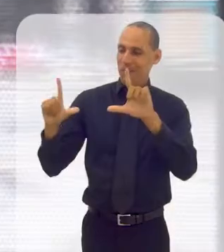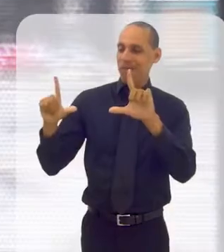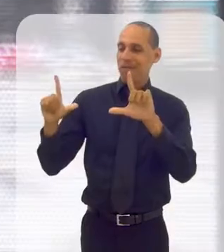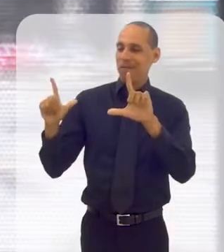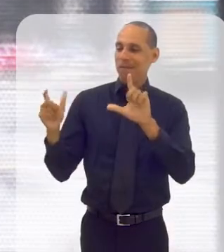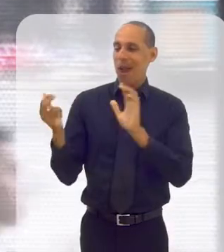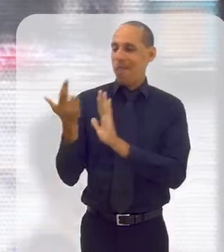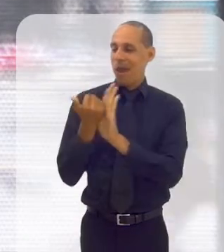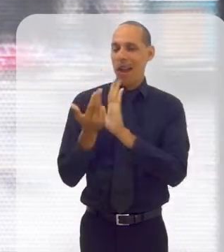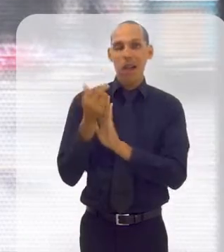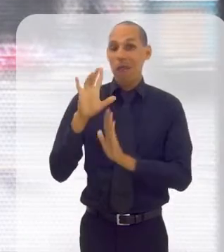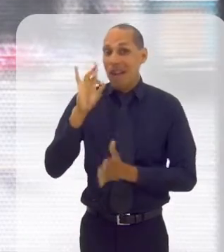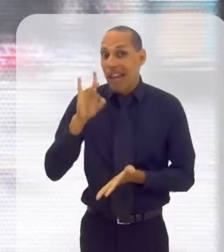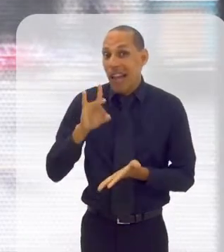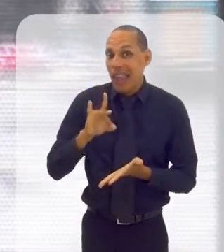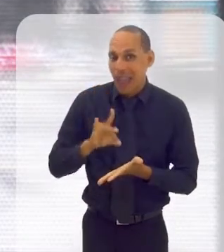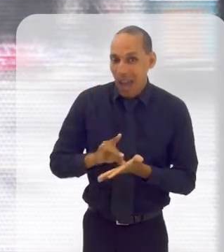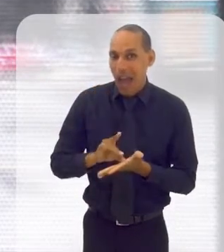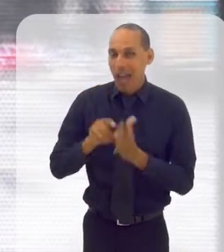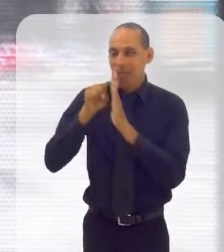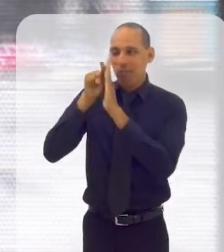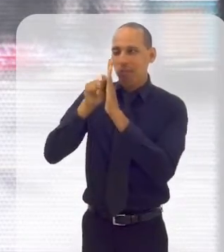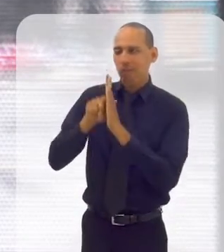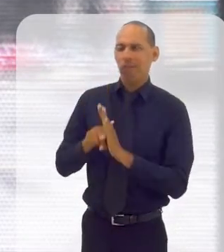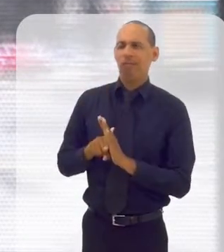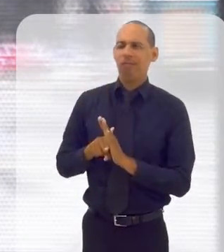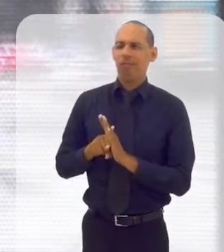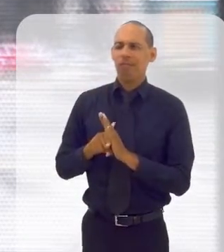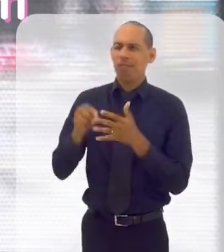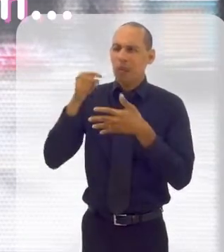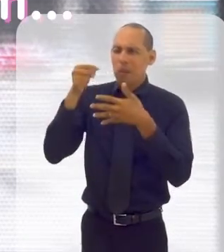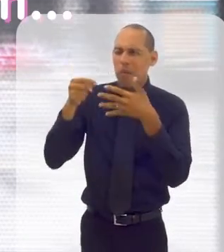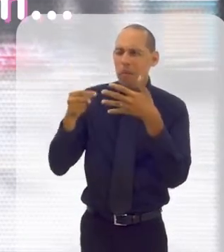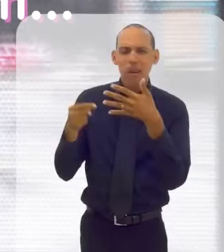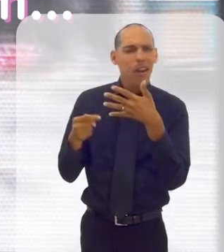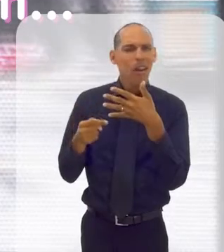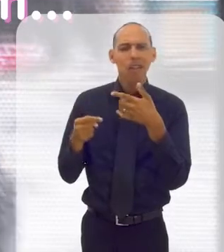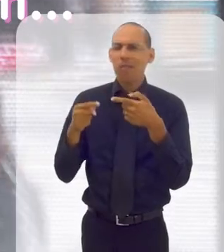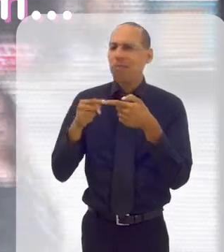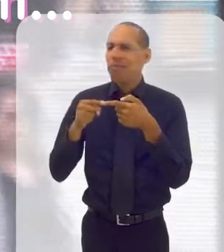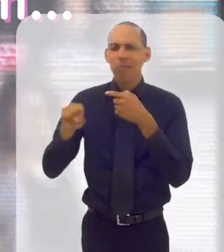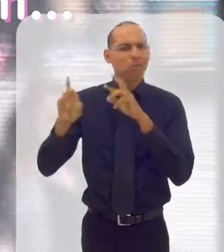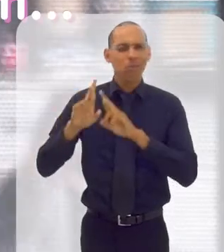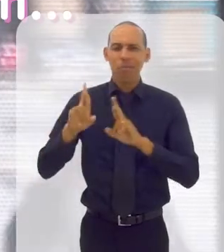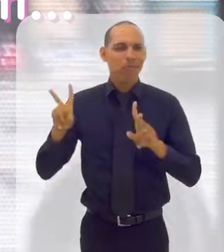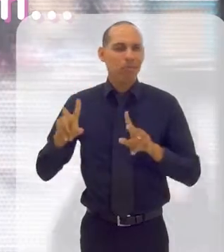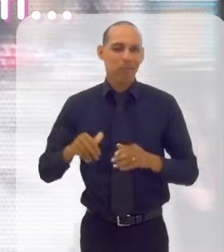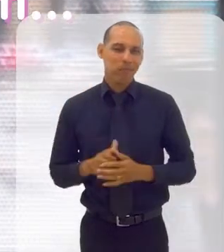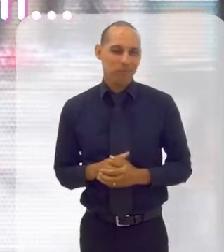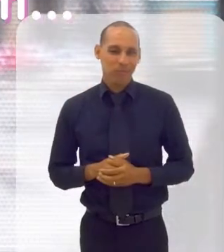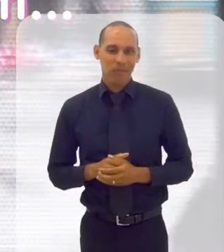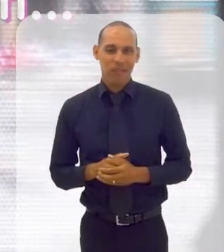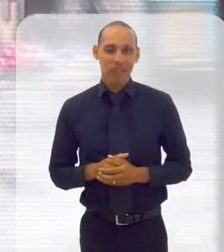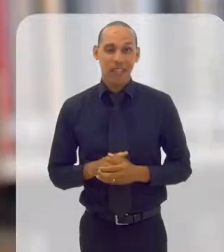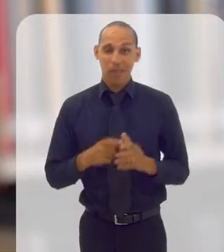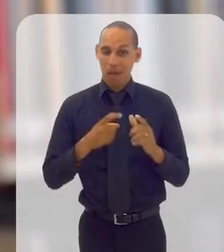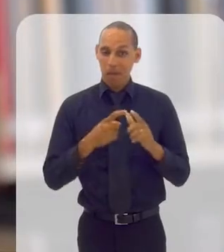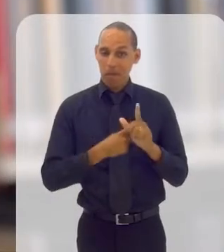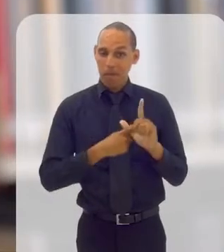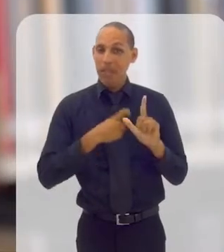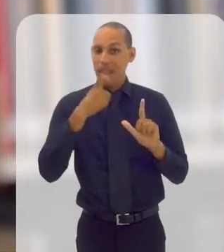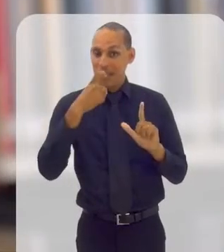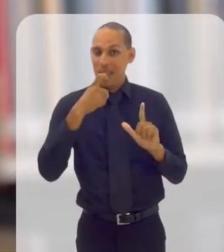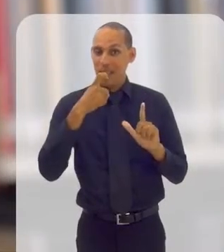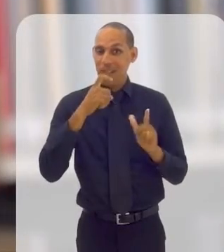quadro, mas a gente sabe que historicamente falando, uma análise daquele quadro vai mostrar que aqueles fatos são muito improváveis e incoerentes.